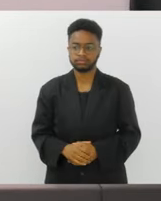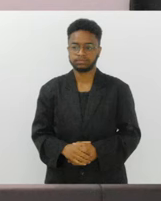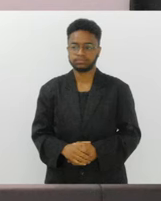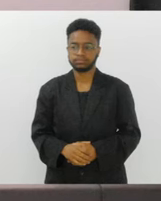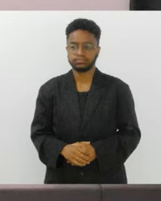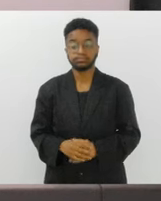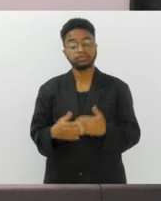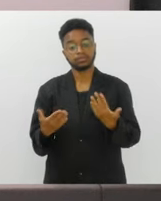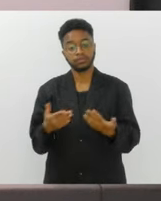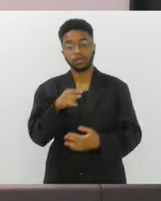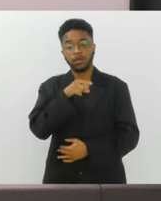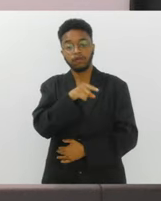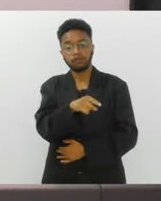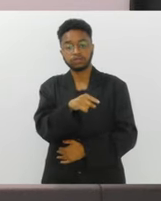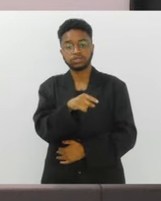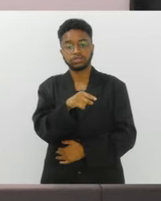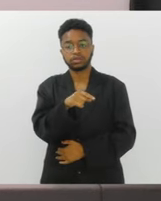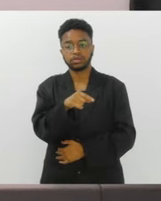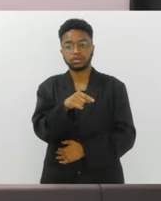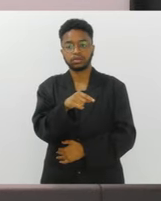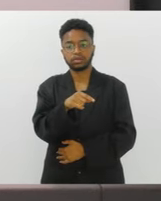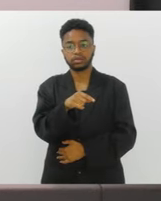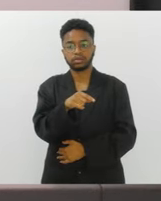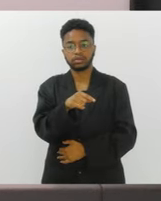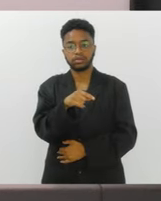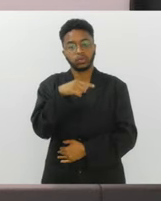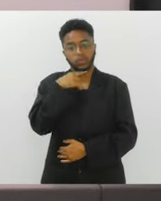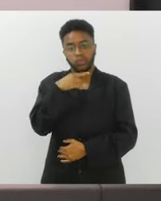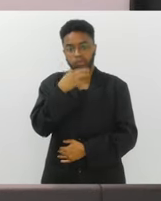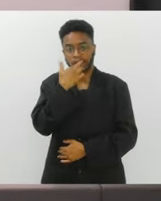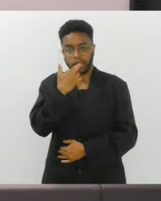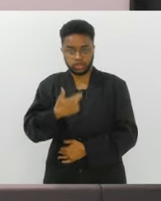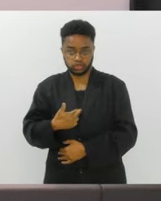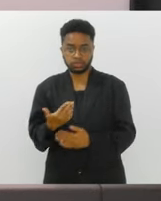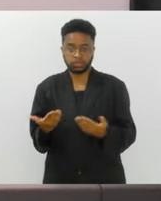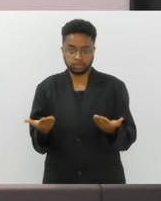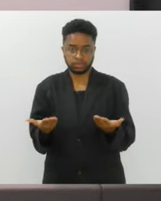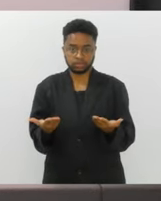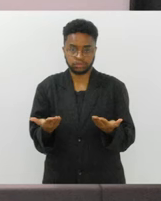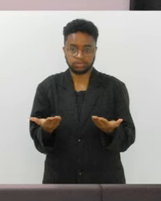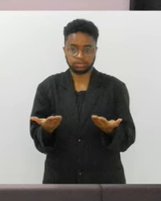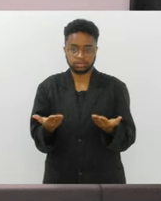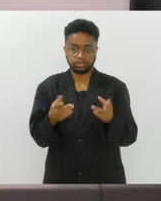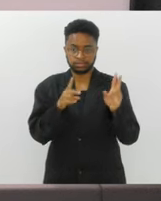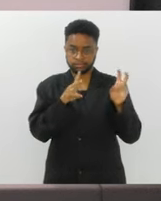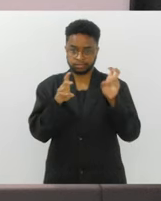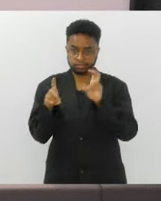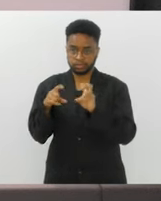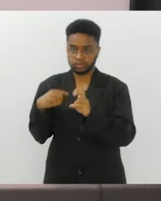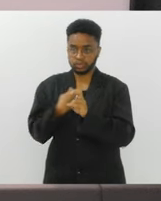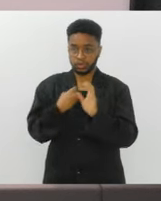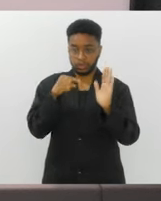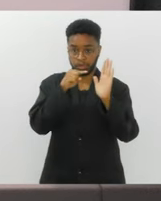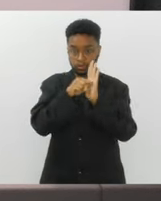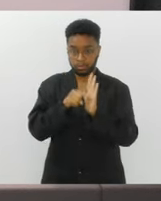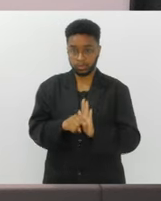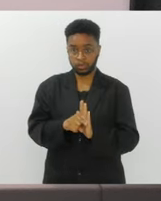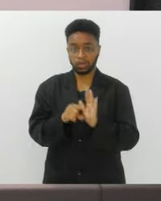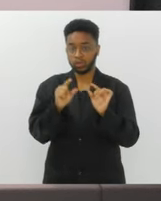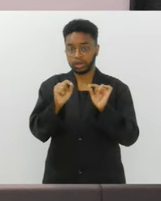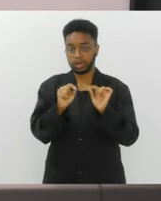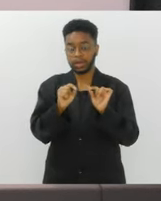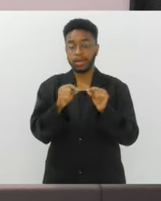Então, o senhor não está em condições de responder as questões que nós estamos tirando